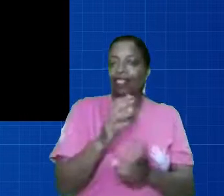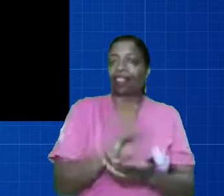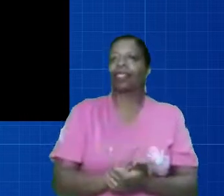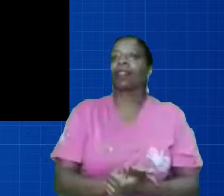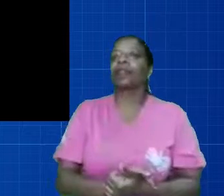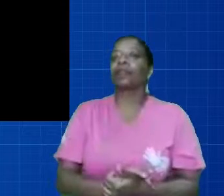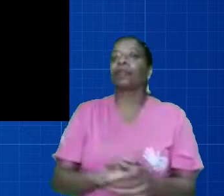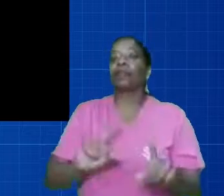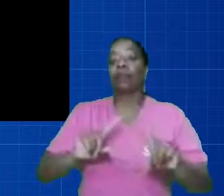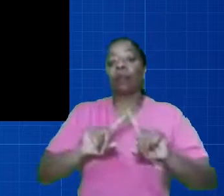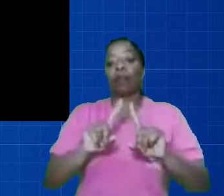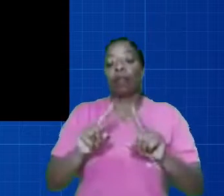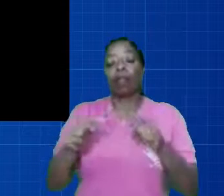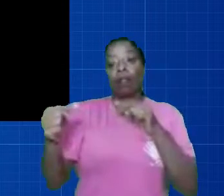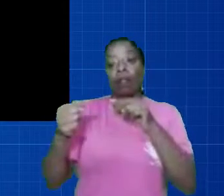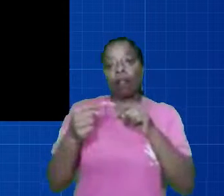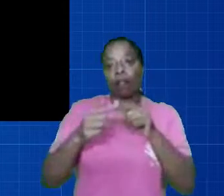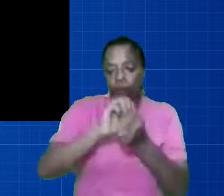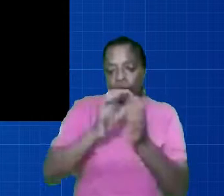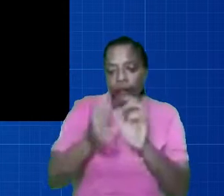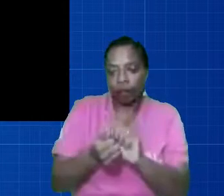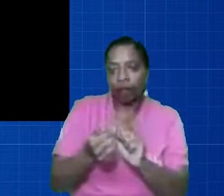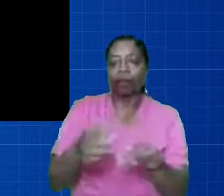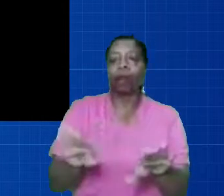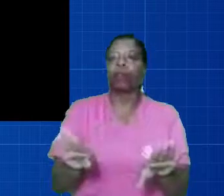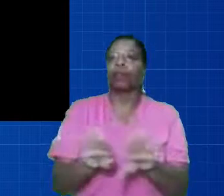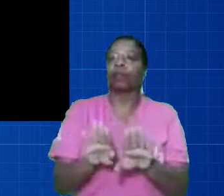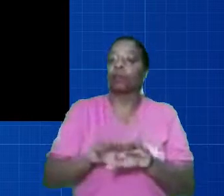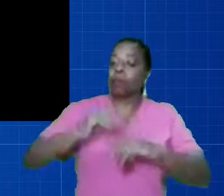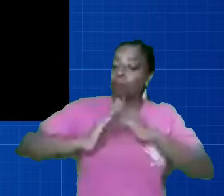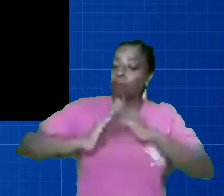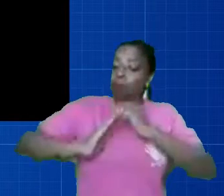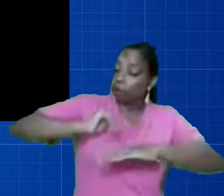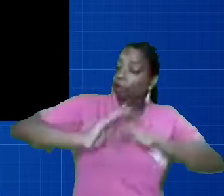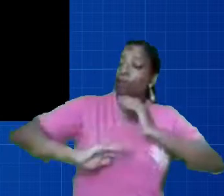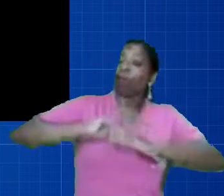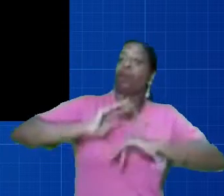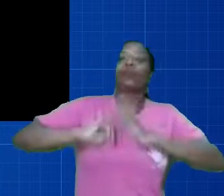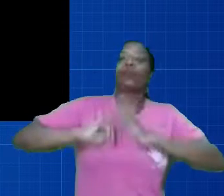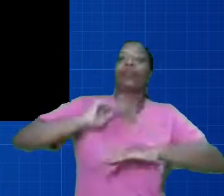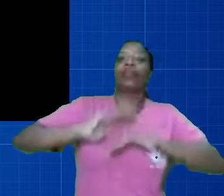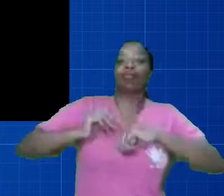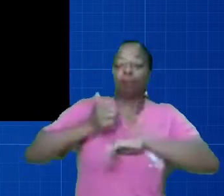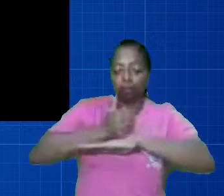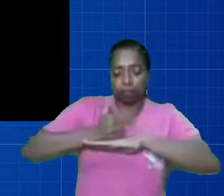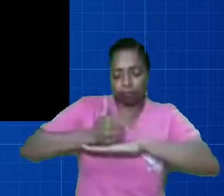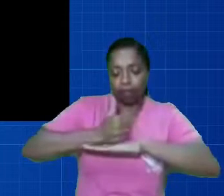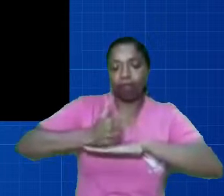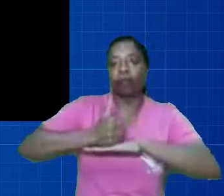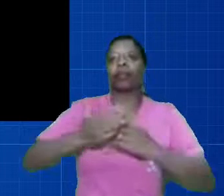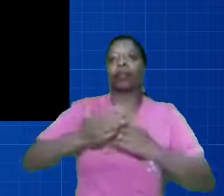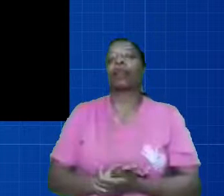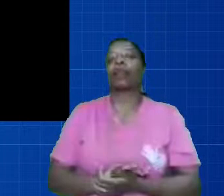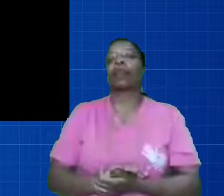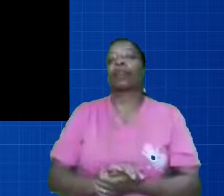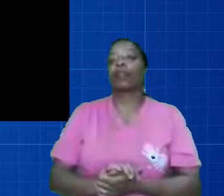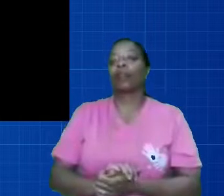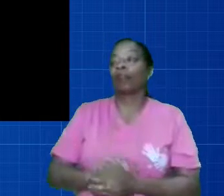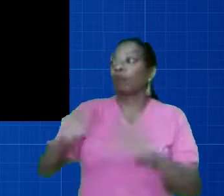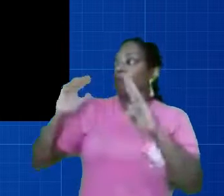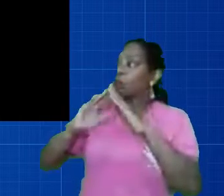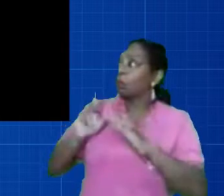como artesanato, como profissão, né? Esse pavilhão de artes industriais, ele ficava na Vila Leão,